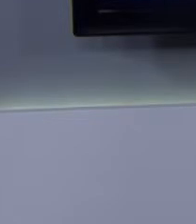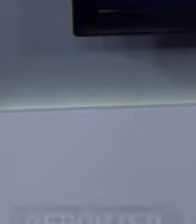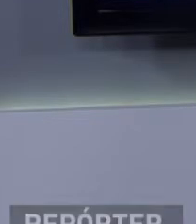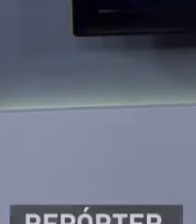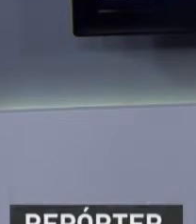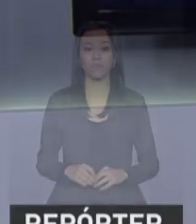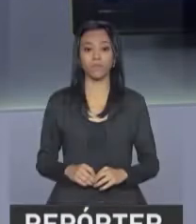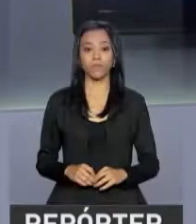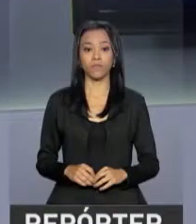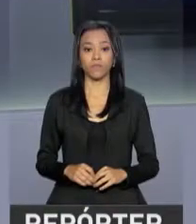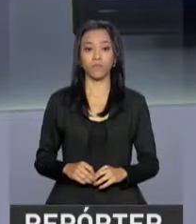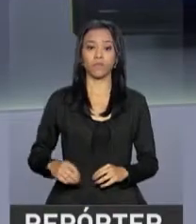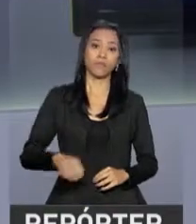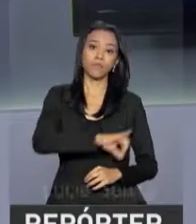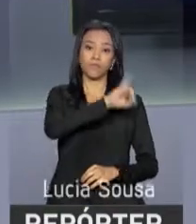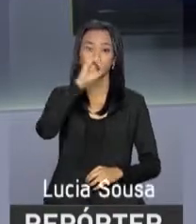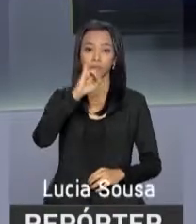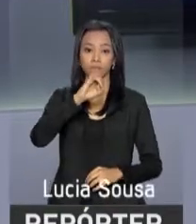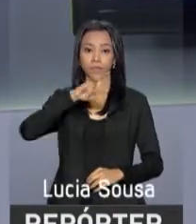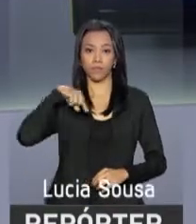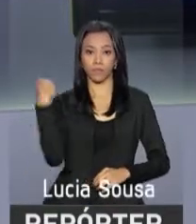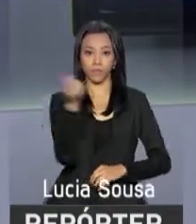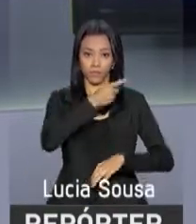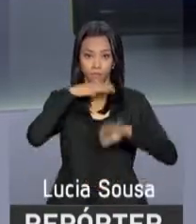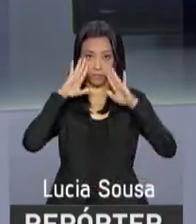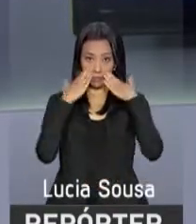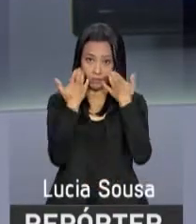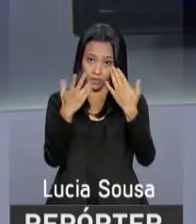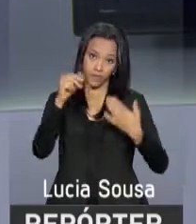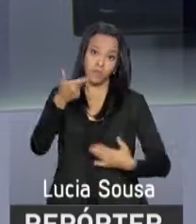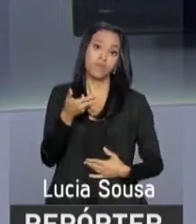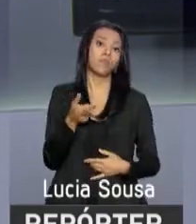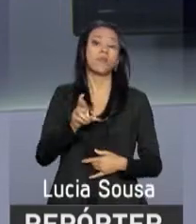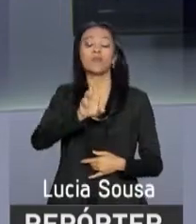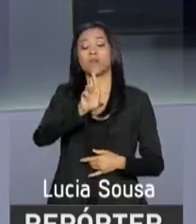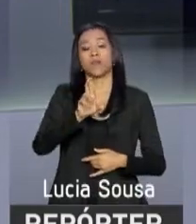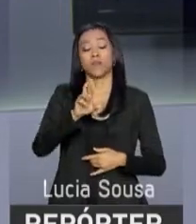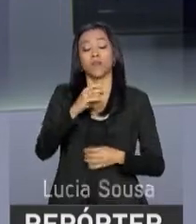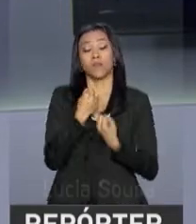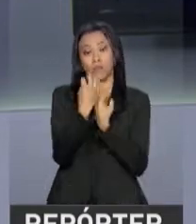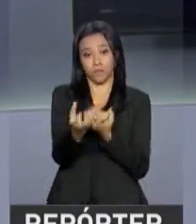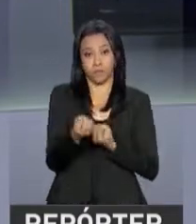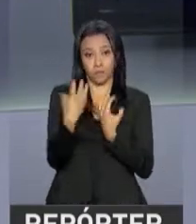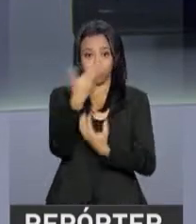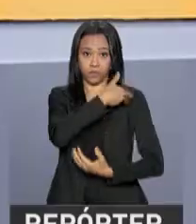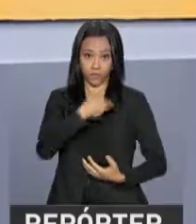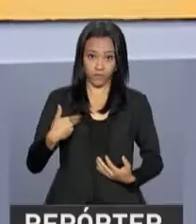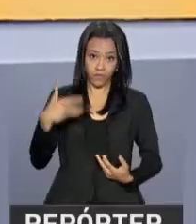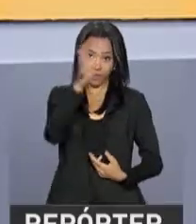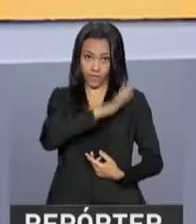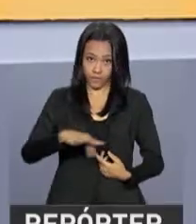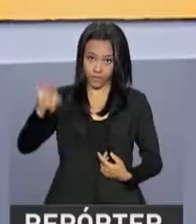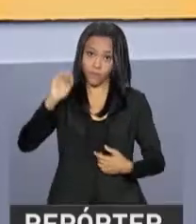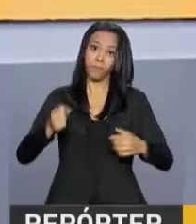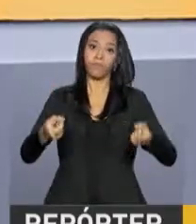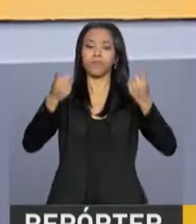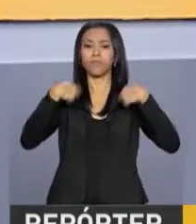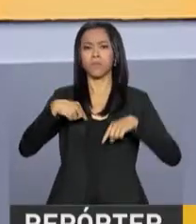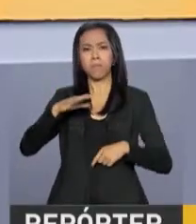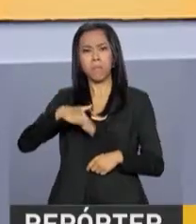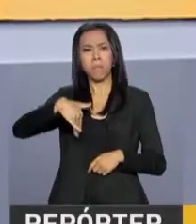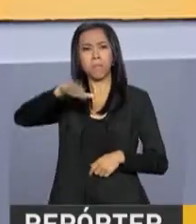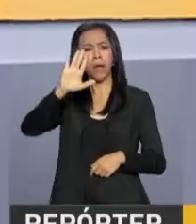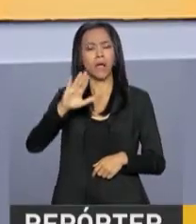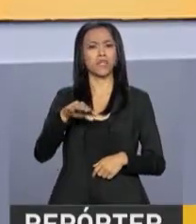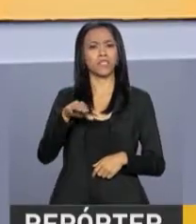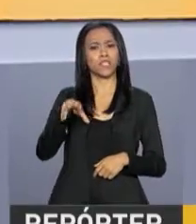o la no ar o repórter e nbr as notícias do governo federal mais de meio